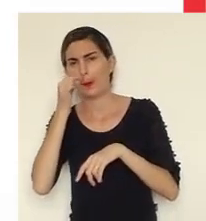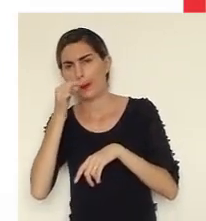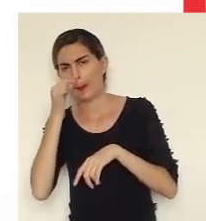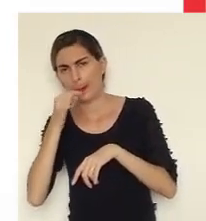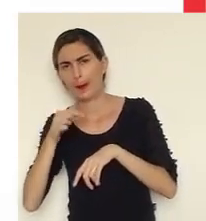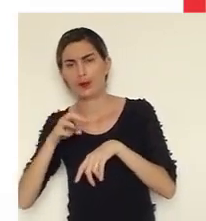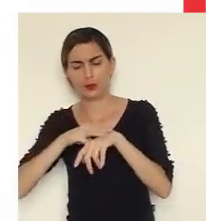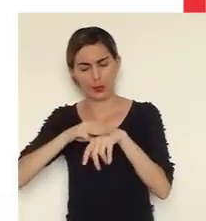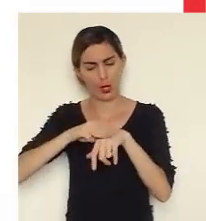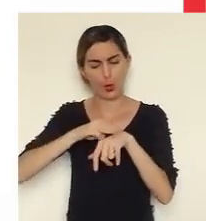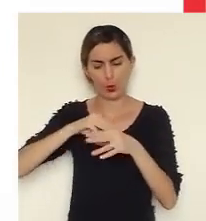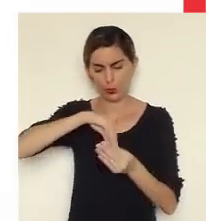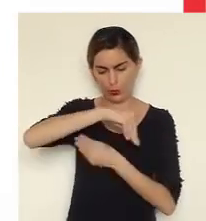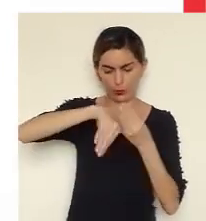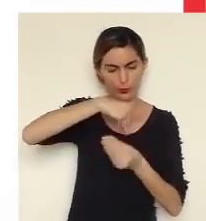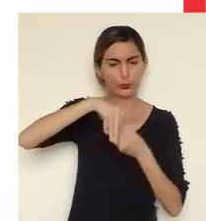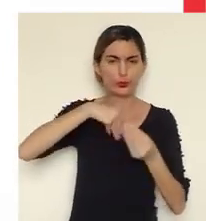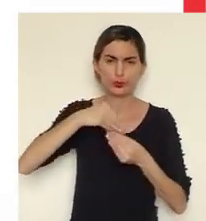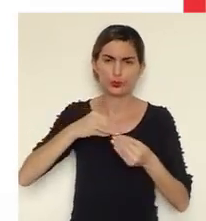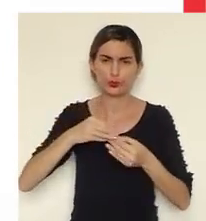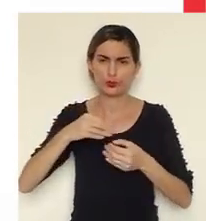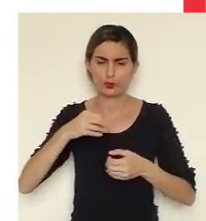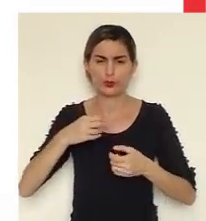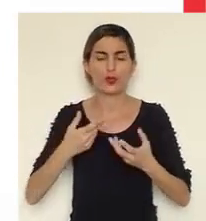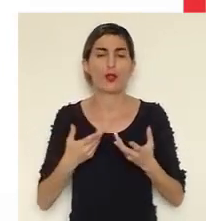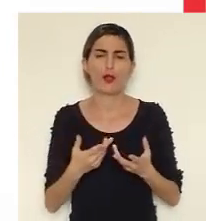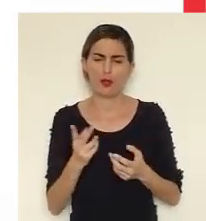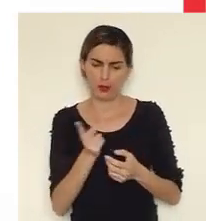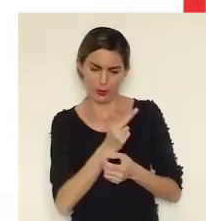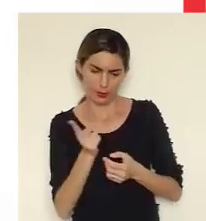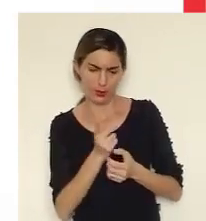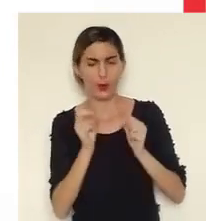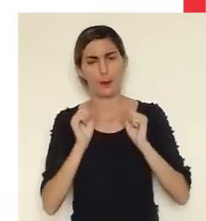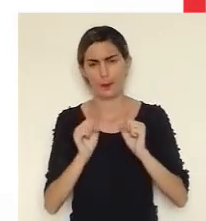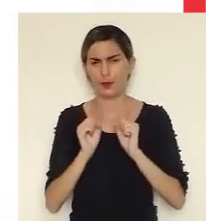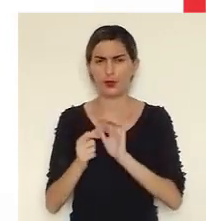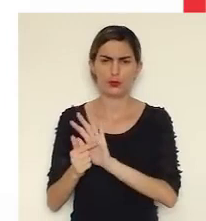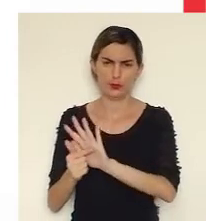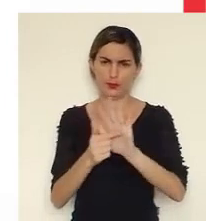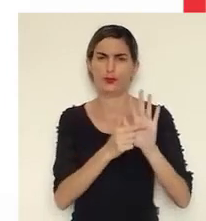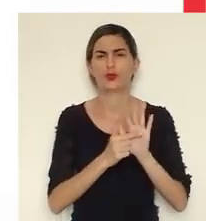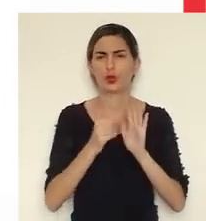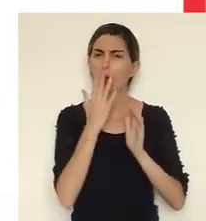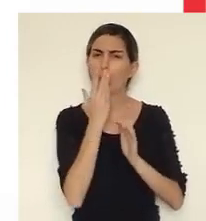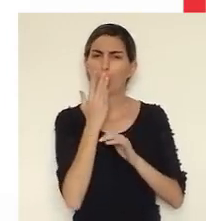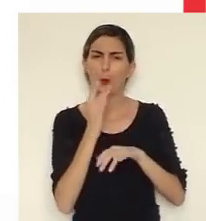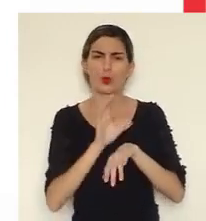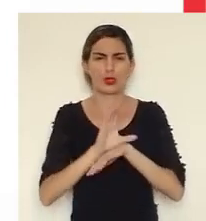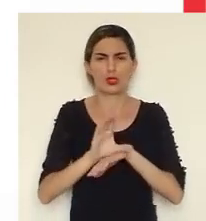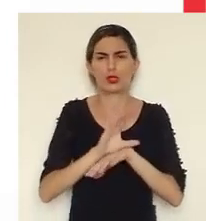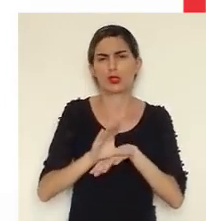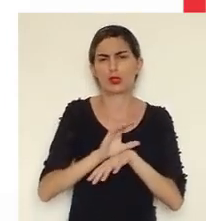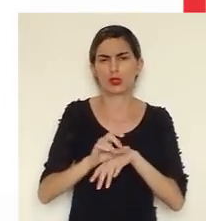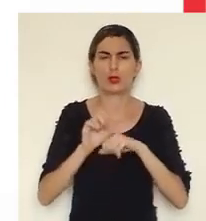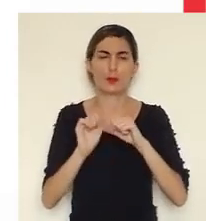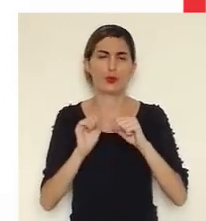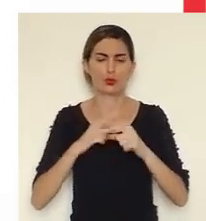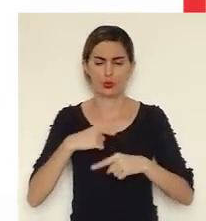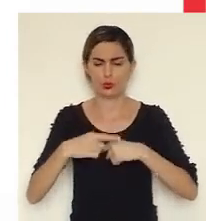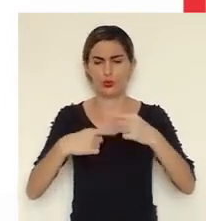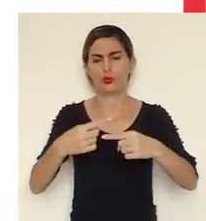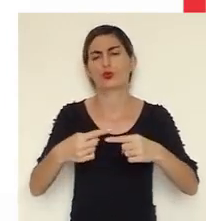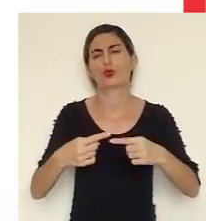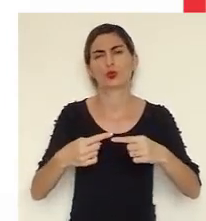de cor castanha. Então, eles consigam, né, embora possam apresentar a cor cinzenta,